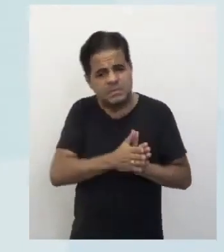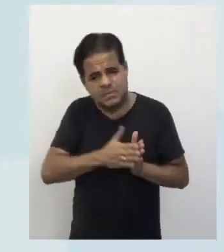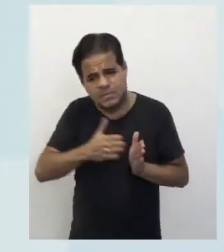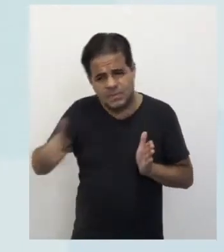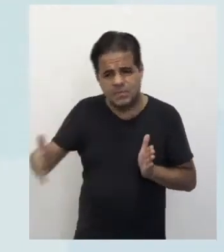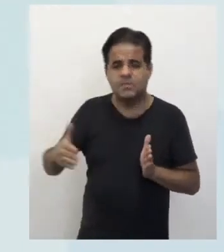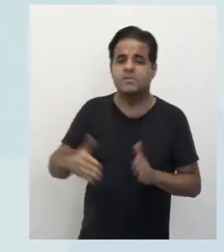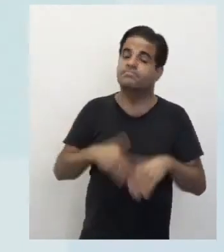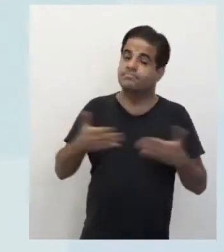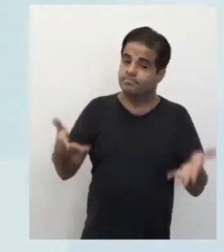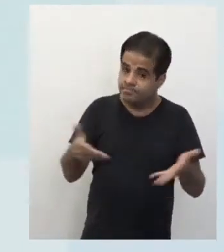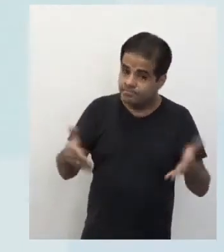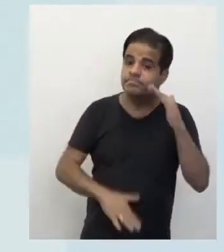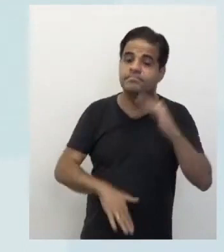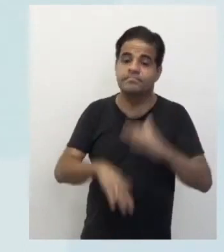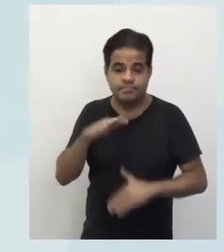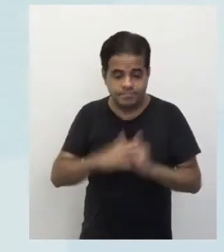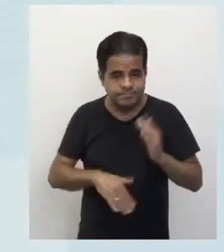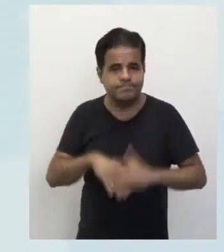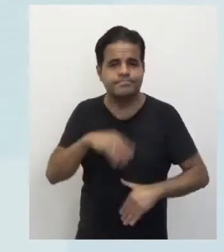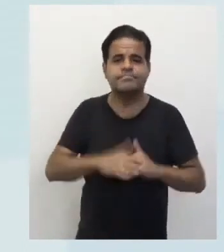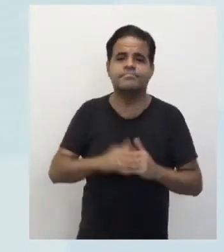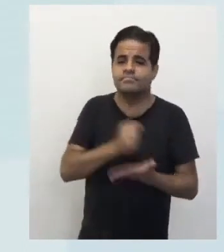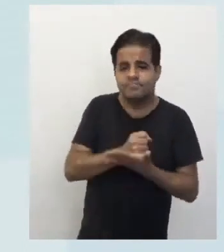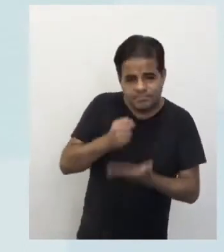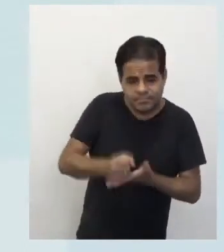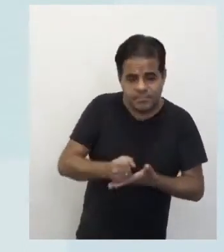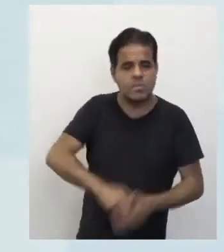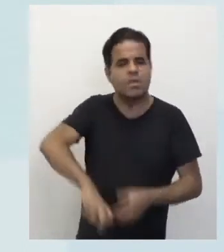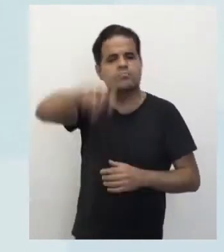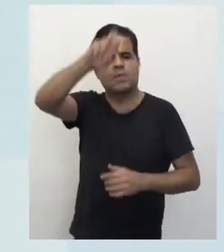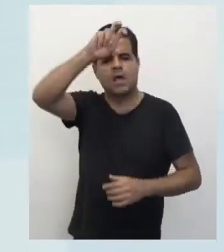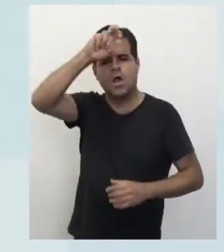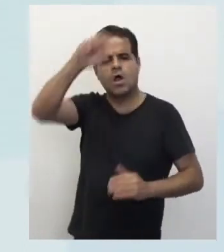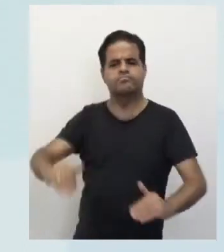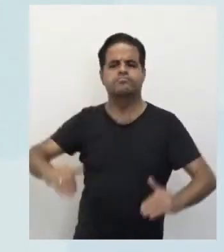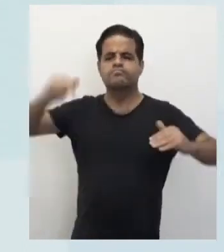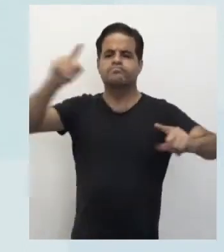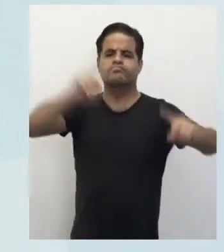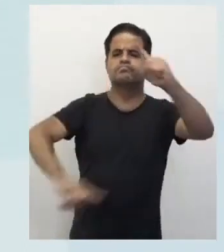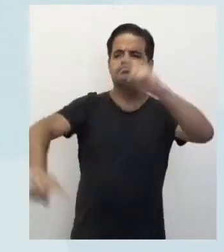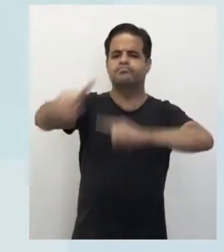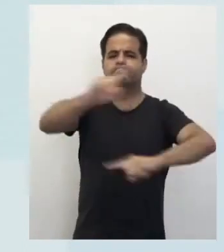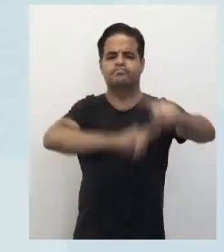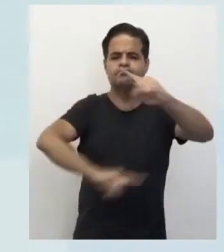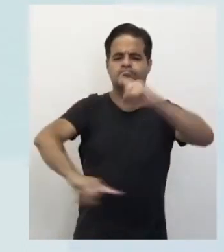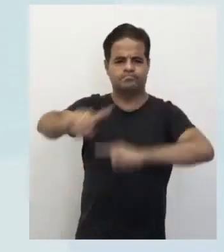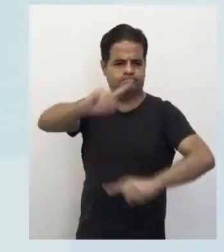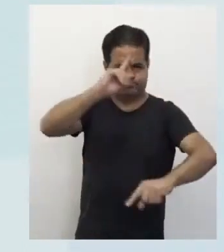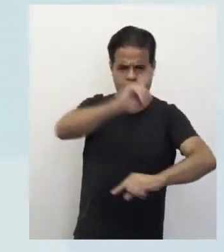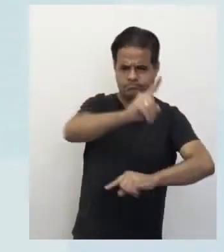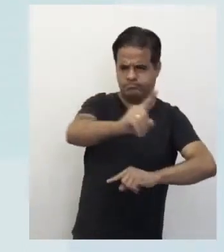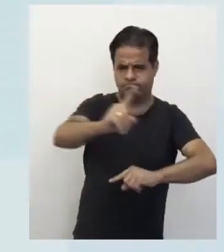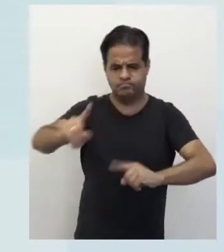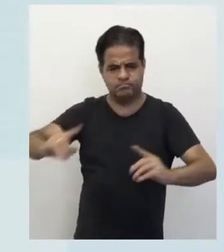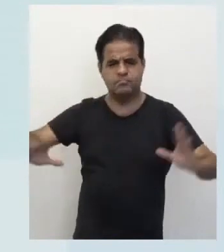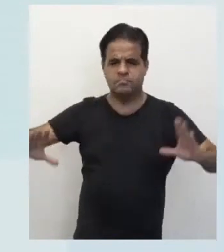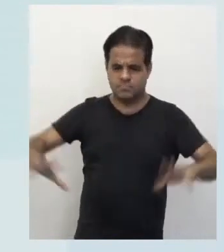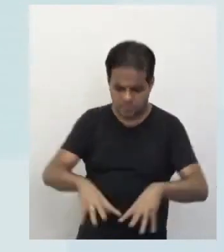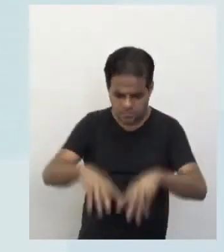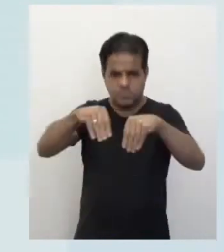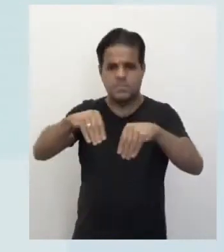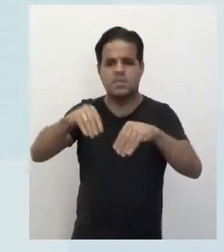E outras obras públicas que o faraó comandava ali, mas eles também, as pirâmides são